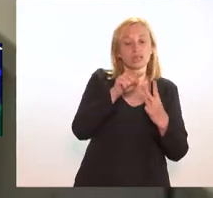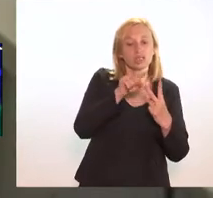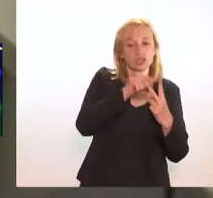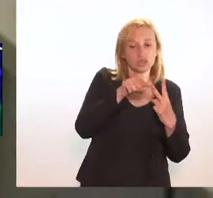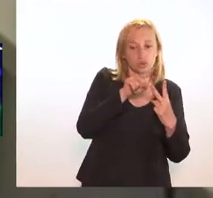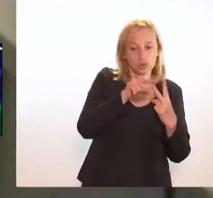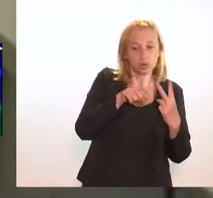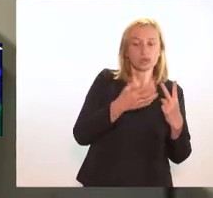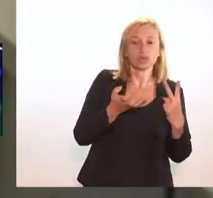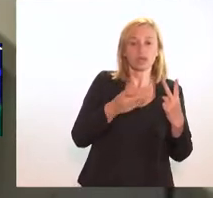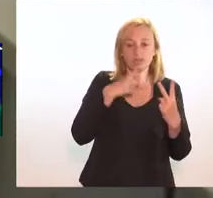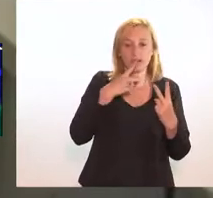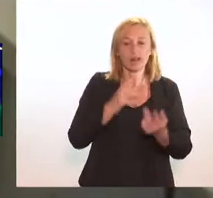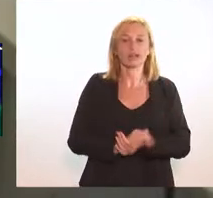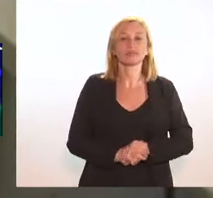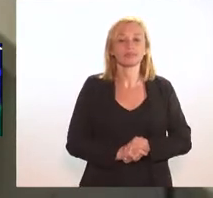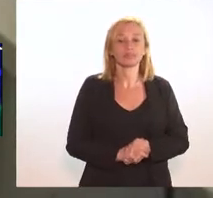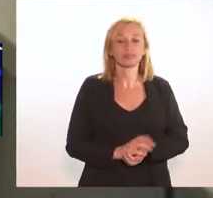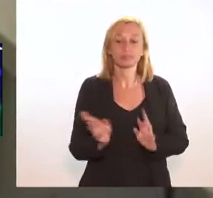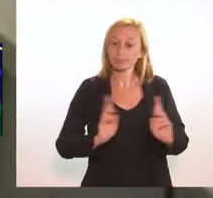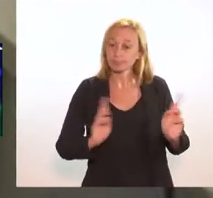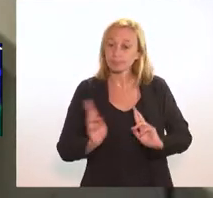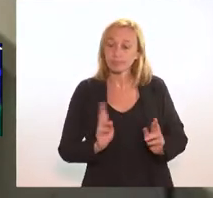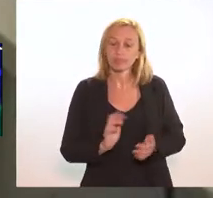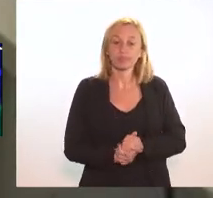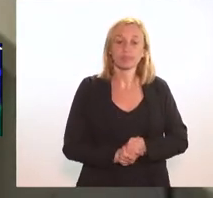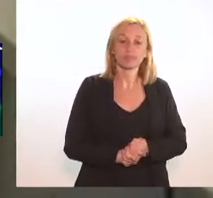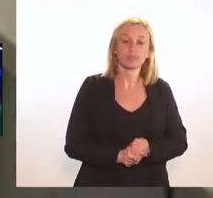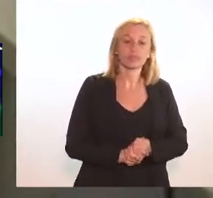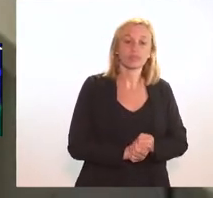pleitos, a Vossa Excelência, em relação ao